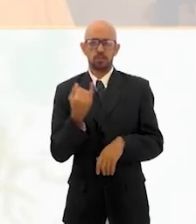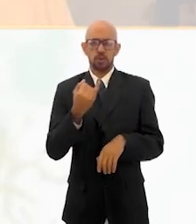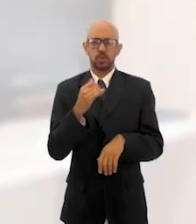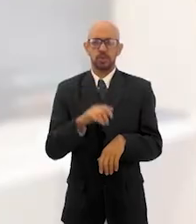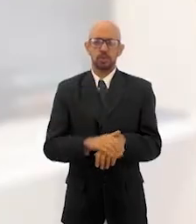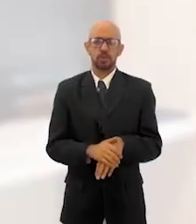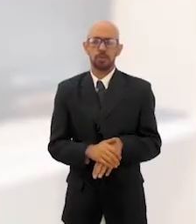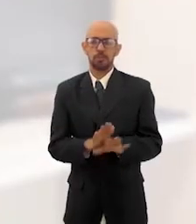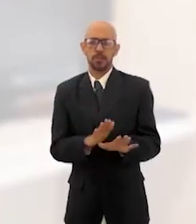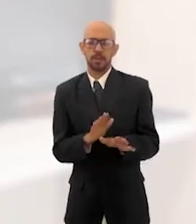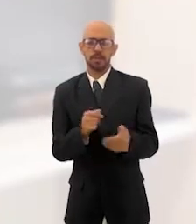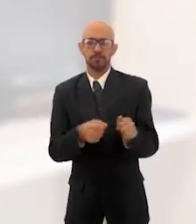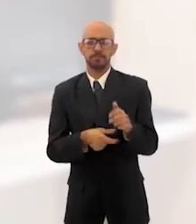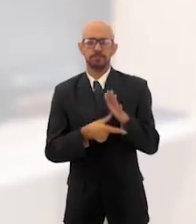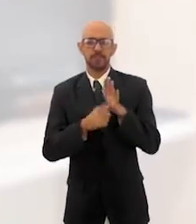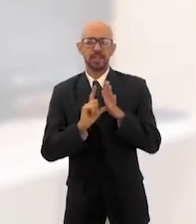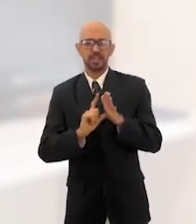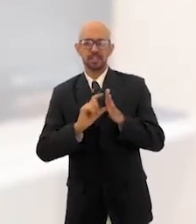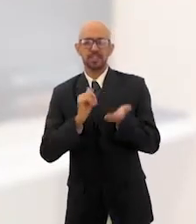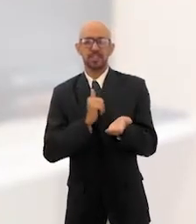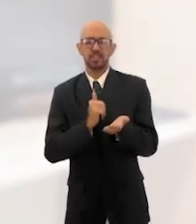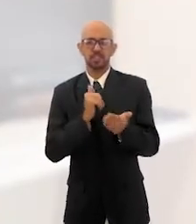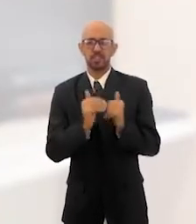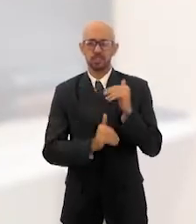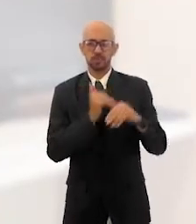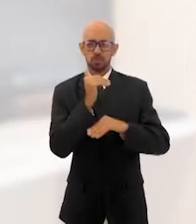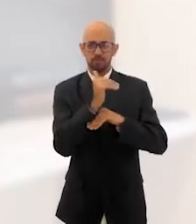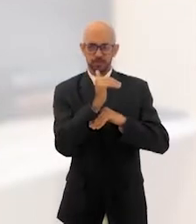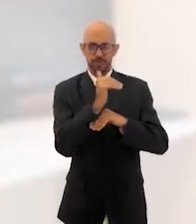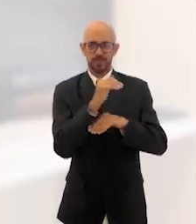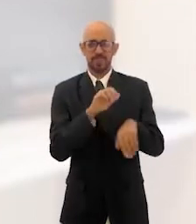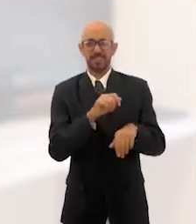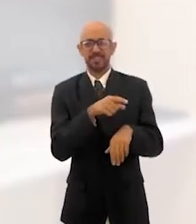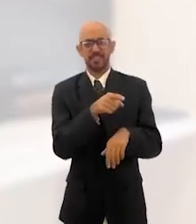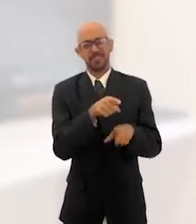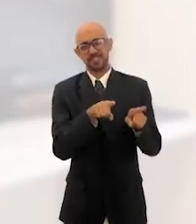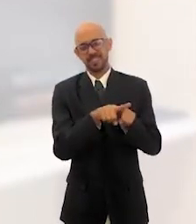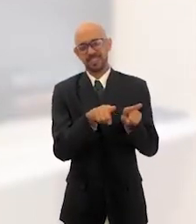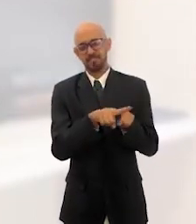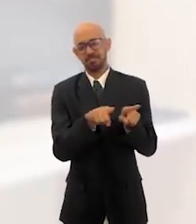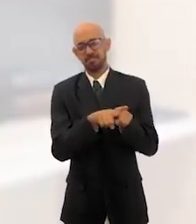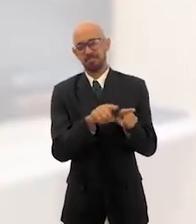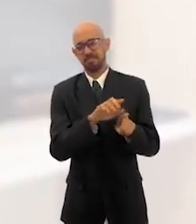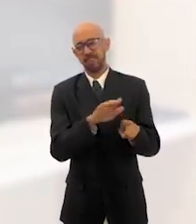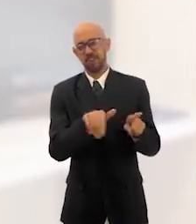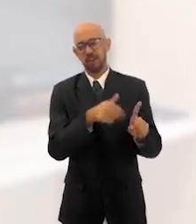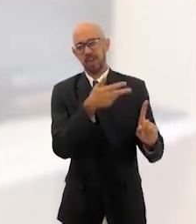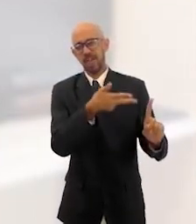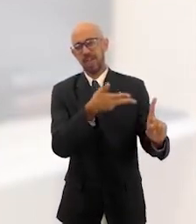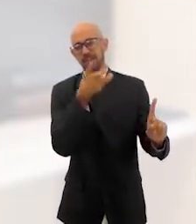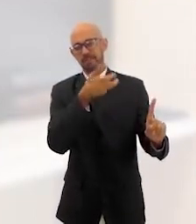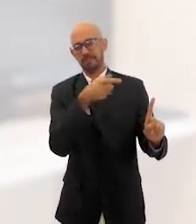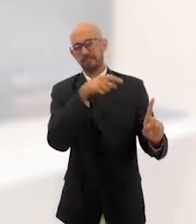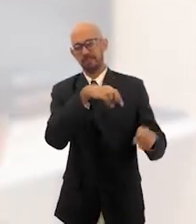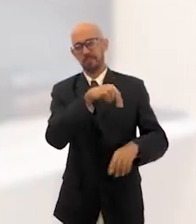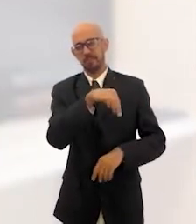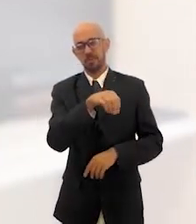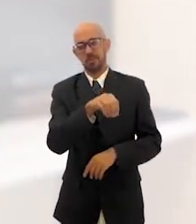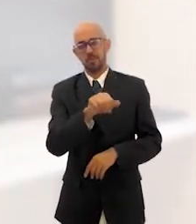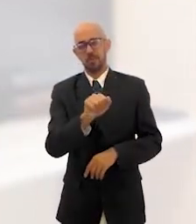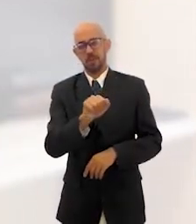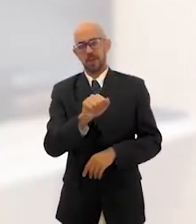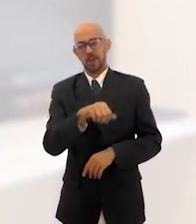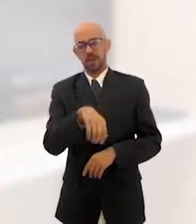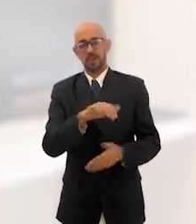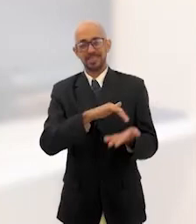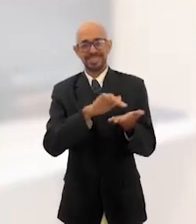bem bacana. Então, antes da gente dar esse salto que eu quero dar, porque você também foi conhecido durante muito tempo como Moa